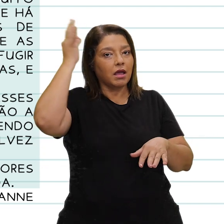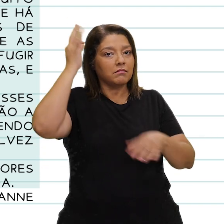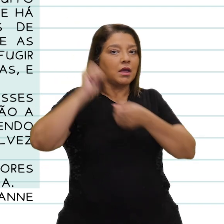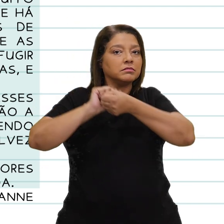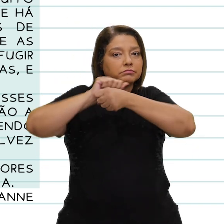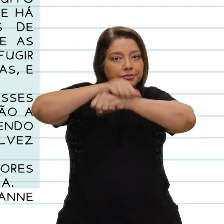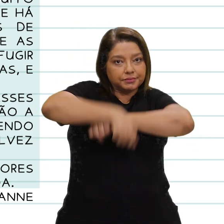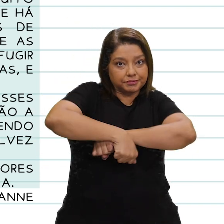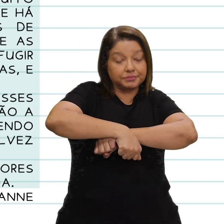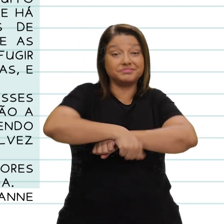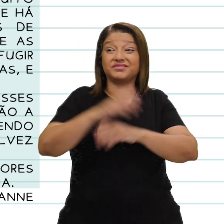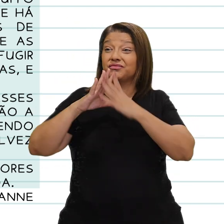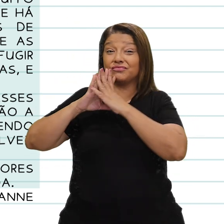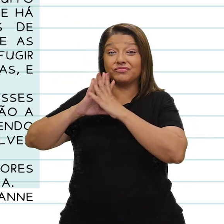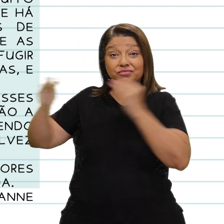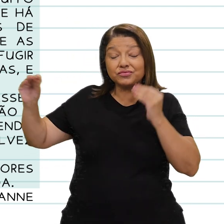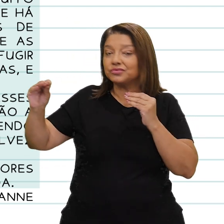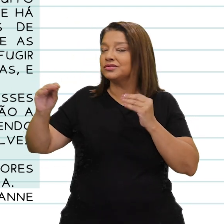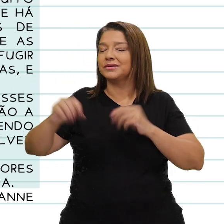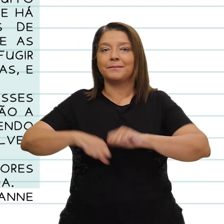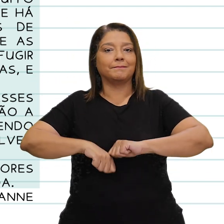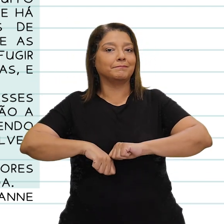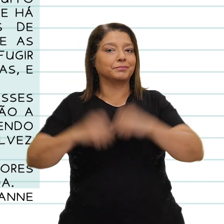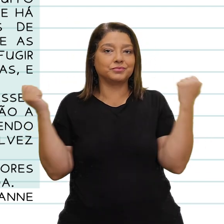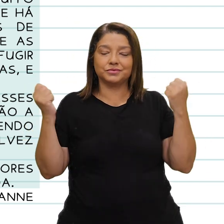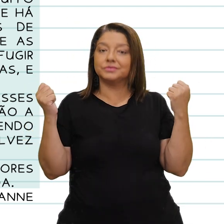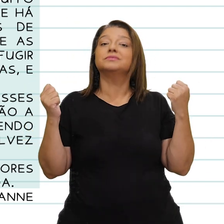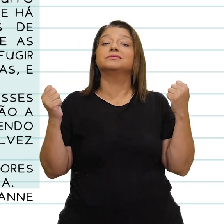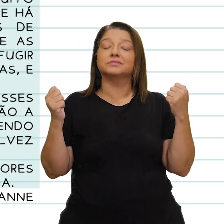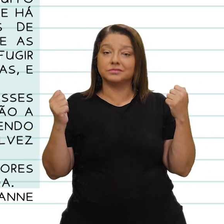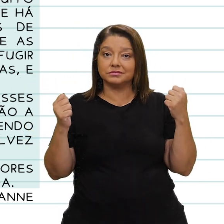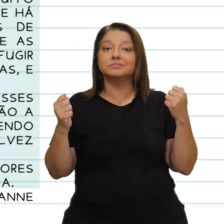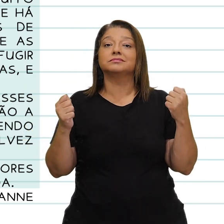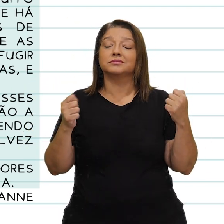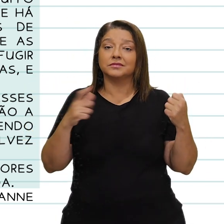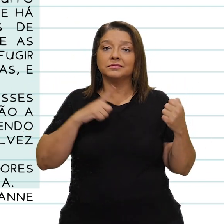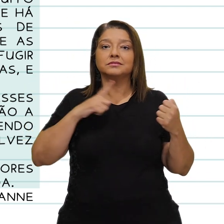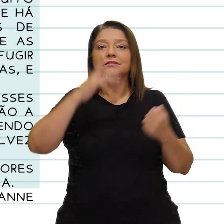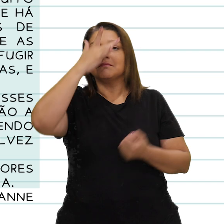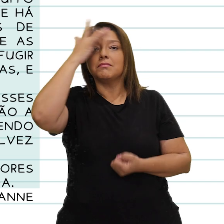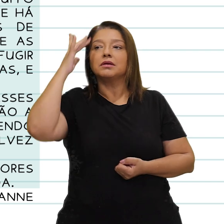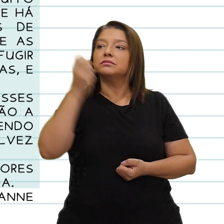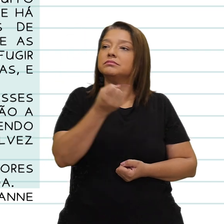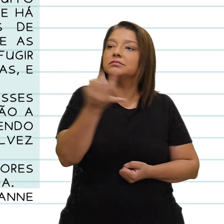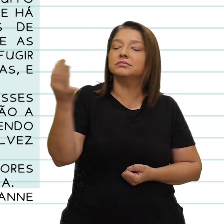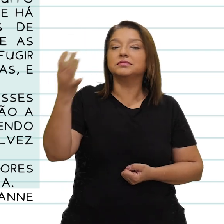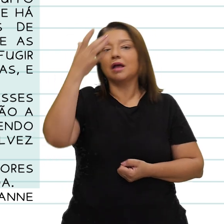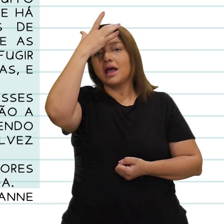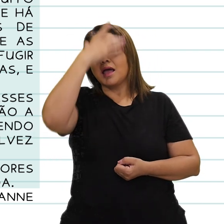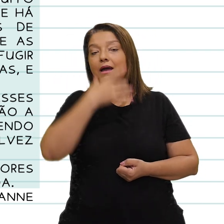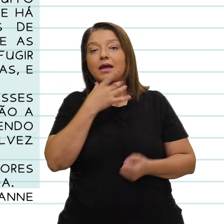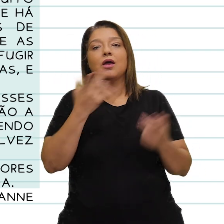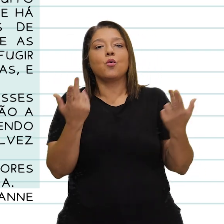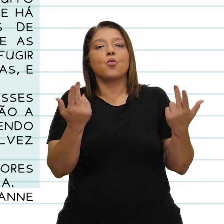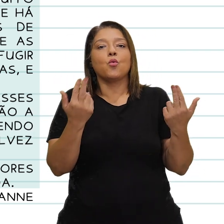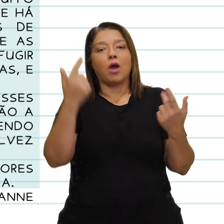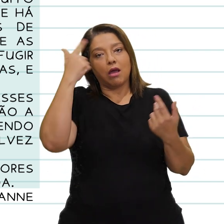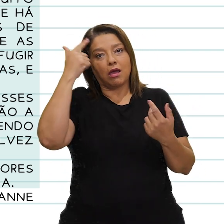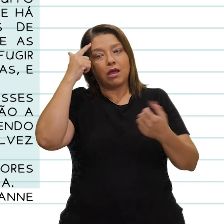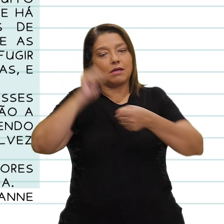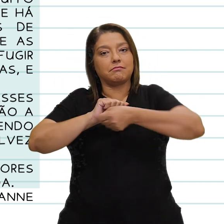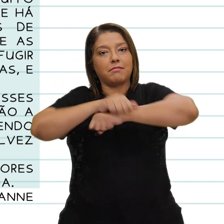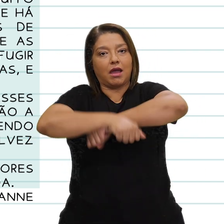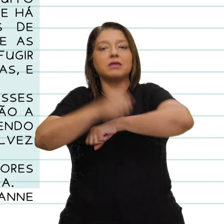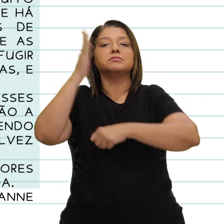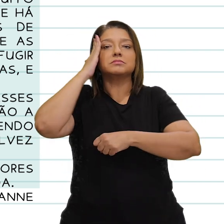raspadas. Fugir é quase impossível. Muitas pessoas têm a aparência judia e são marcadas pela cabeça